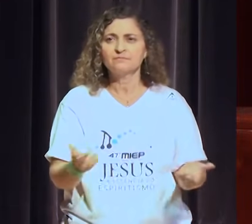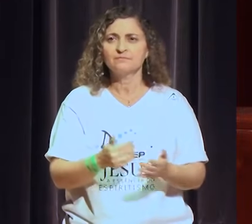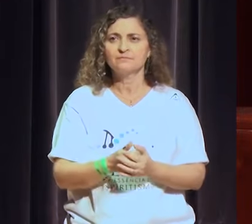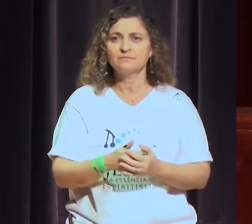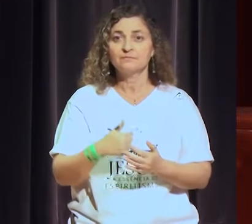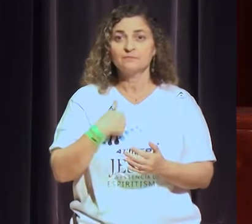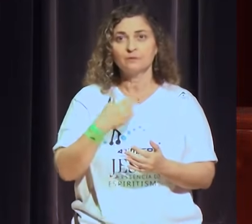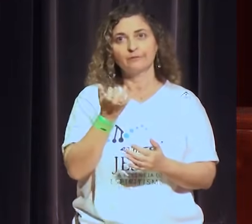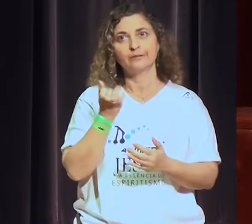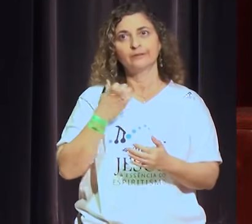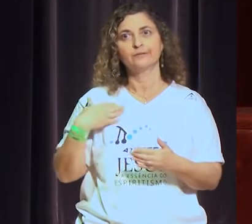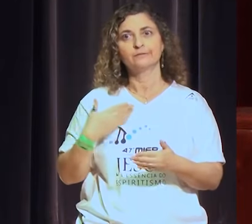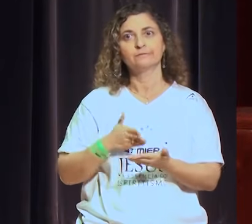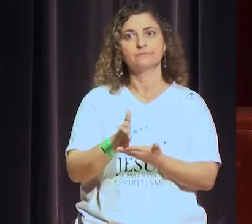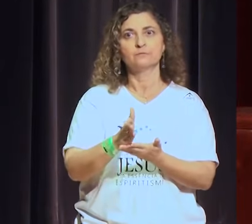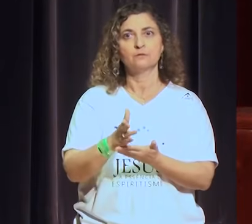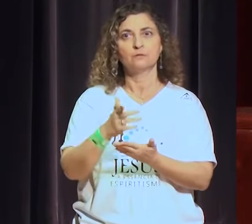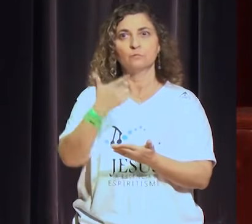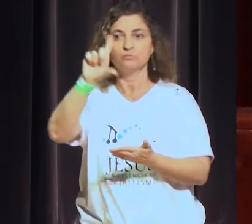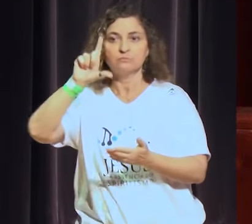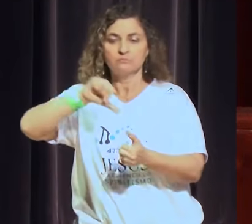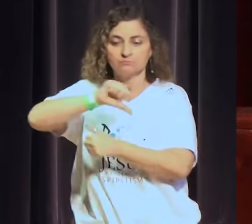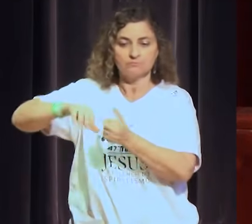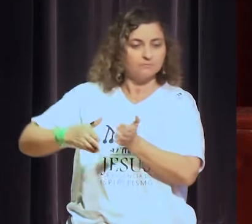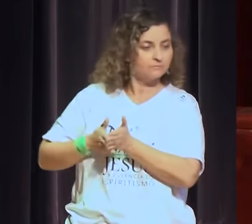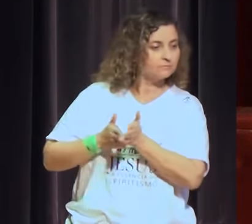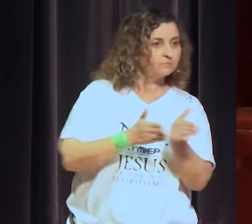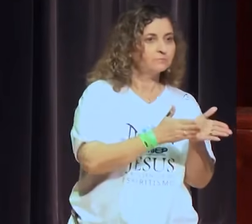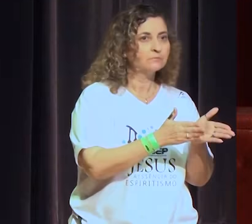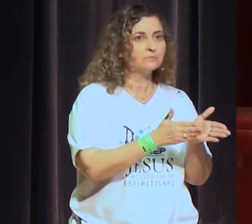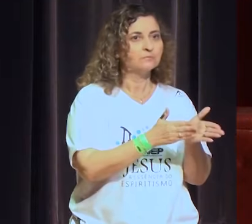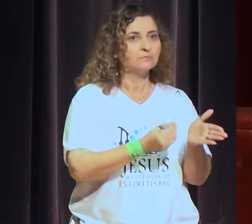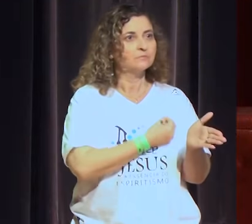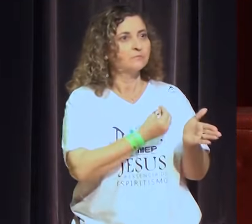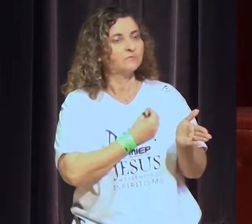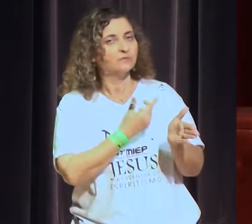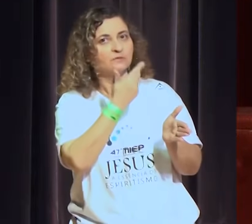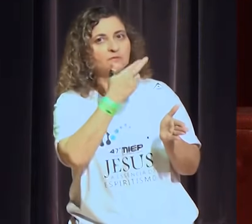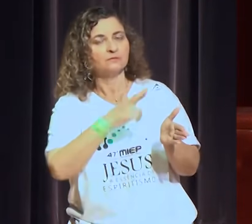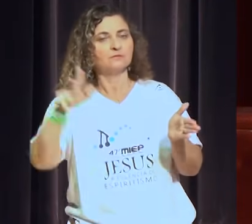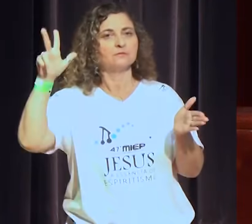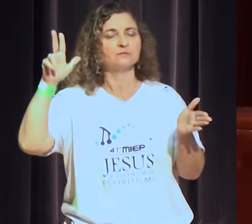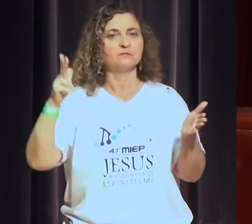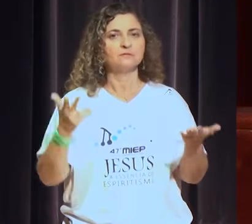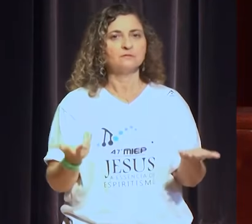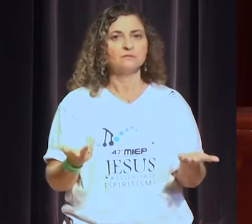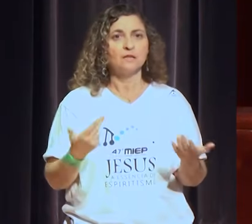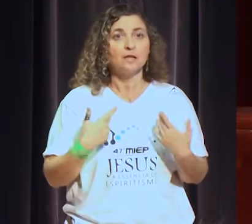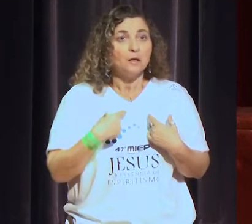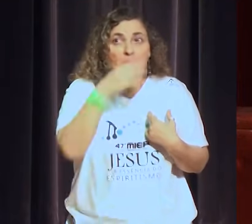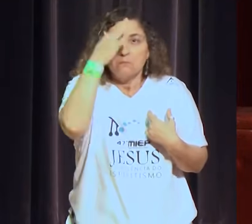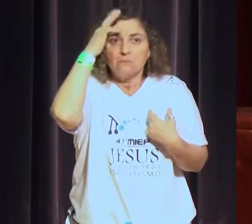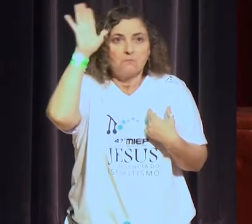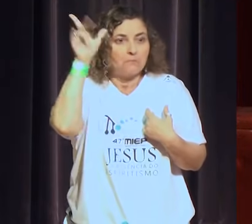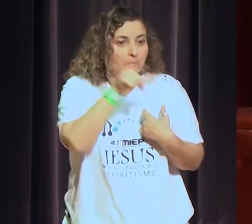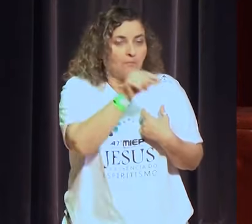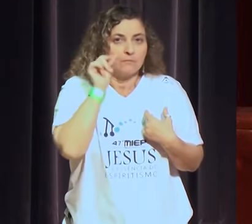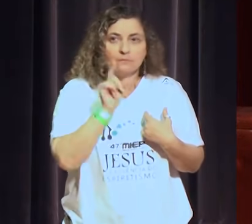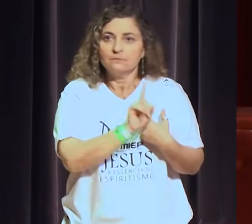Eu queria que fosse assim, mas foi para cá. E aí eu tive que construir uma vida num caminho que eu nem imaginava que